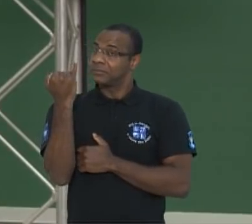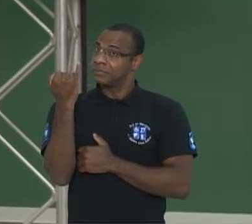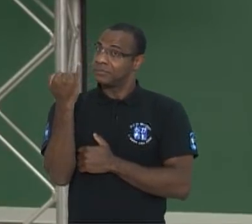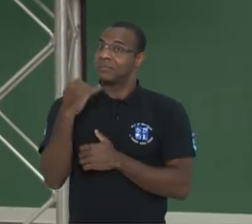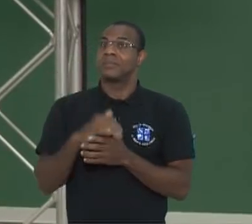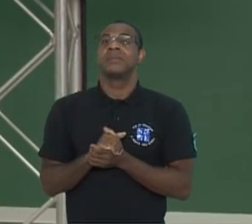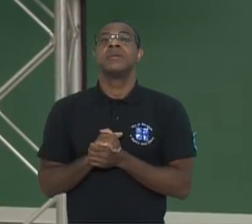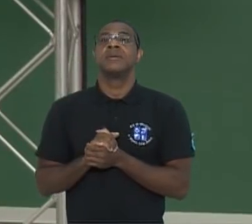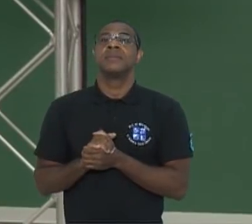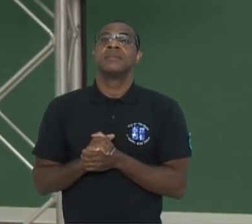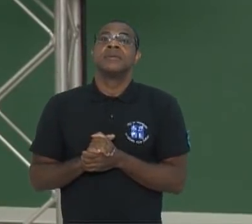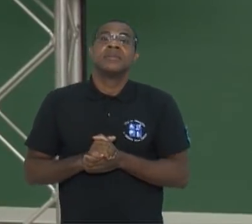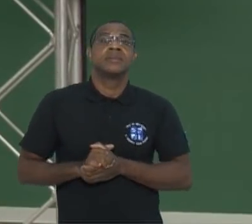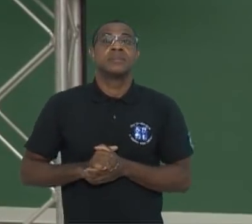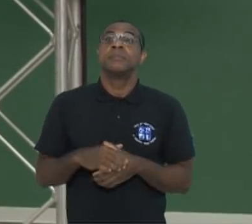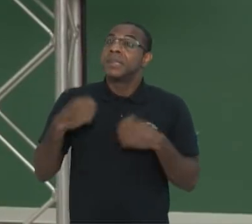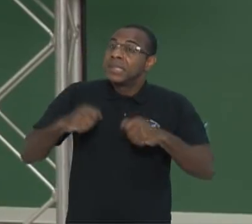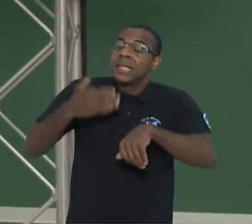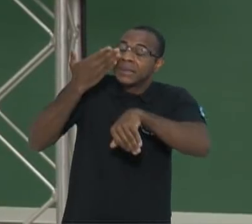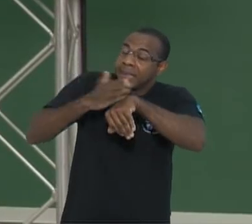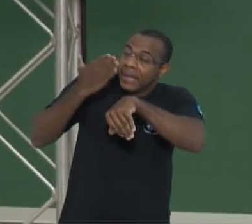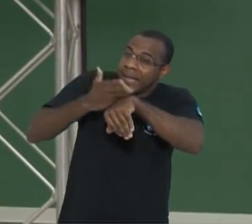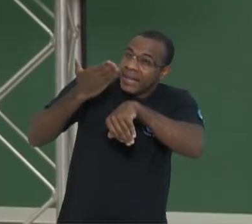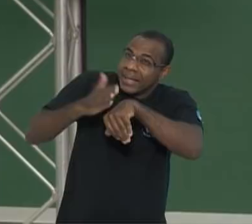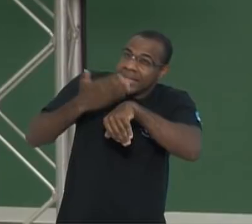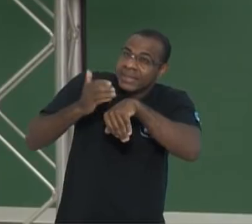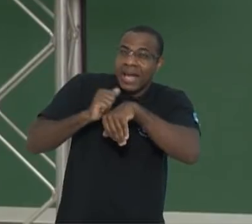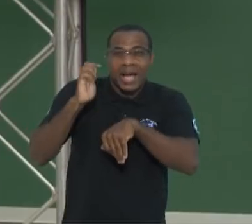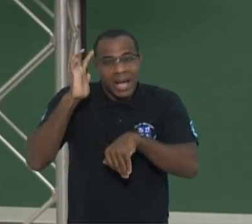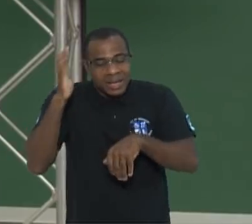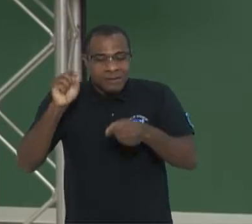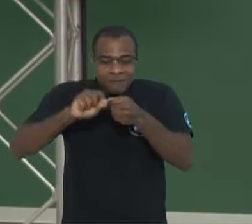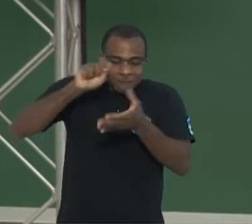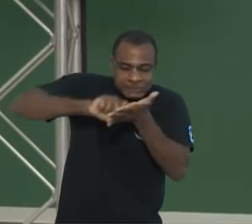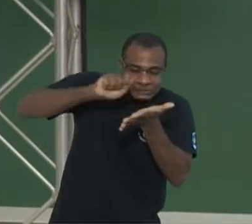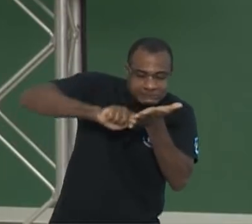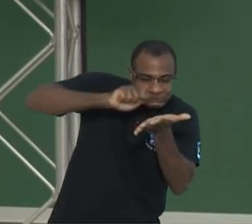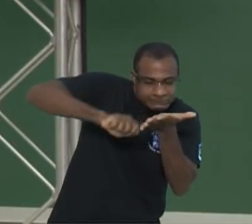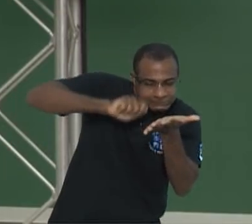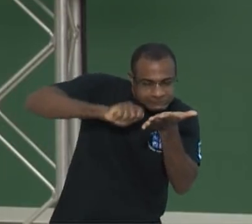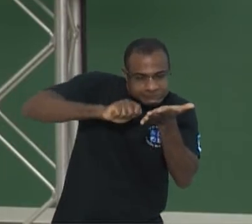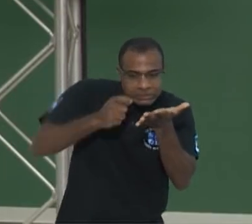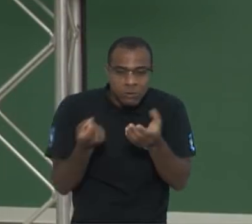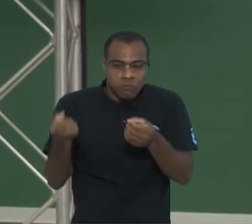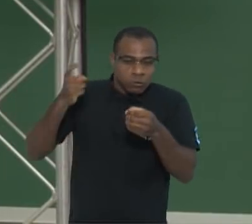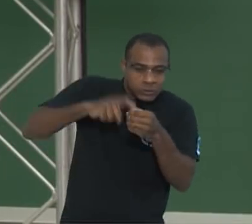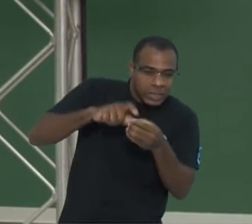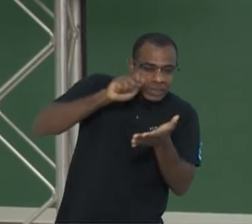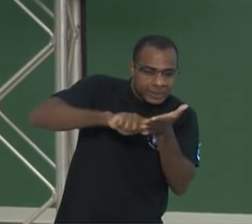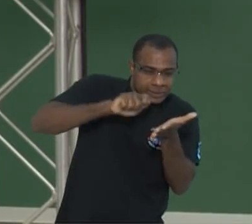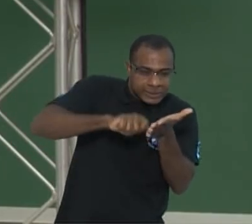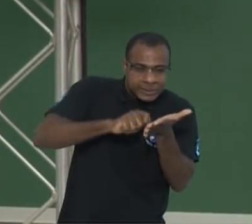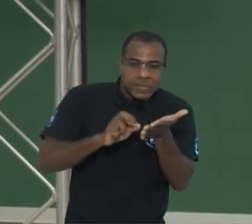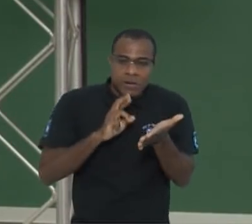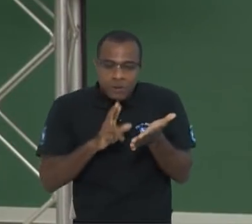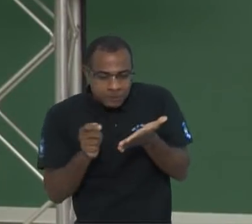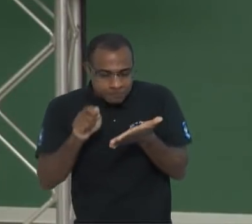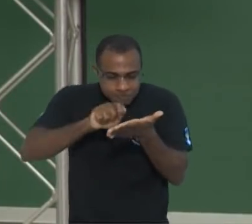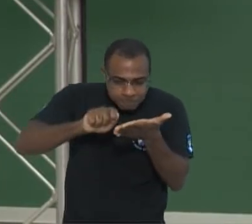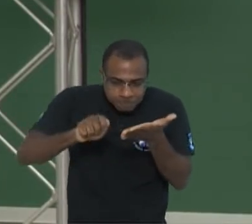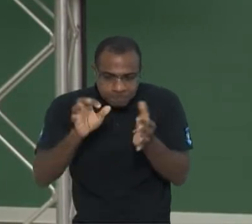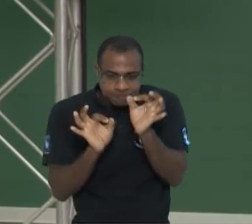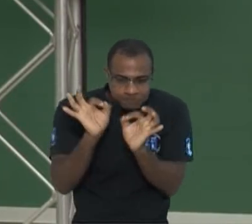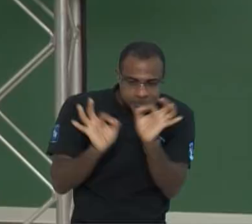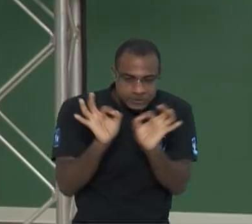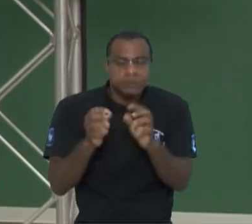gente vai saber? É começar a treinar, praticar, resolver, voltar, né? Anotar. Então é importante essa